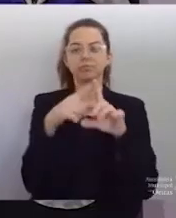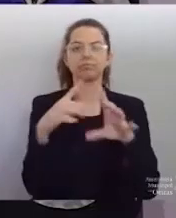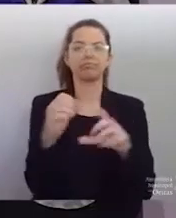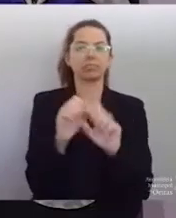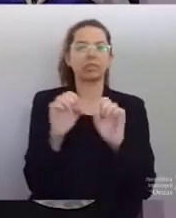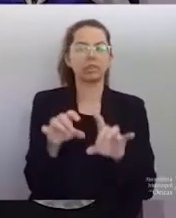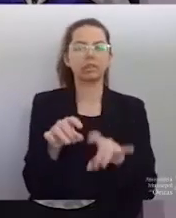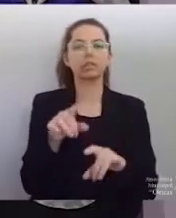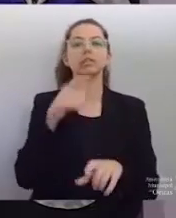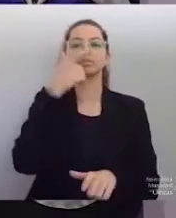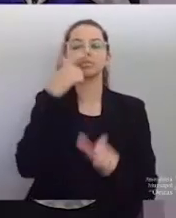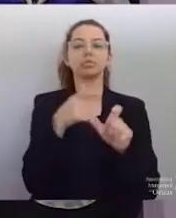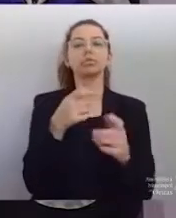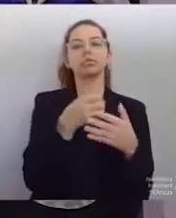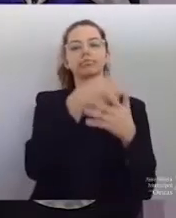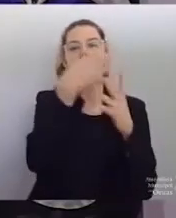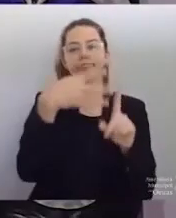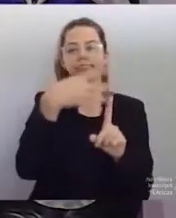pessoas